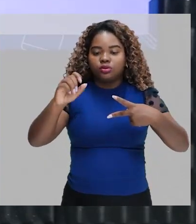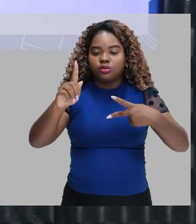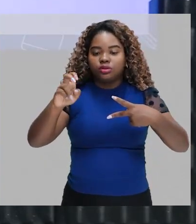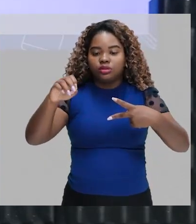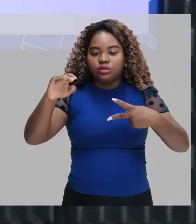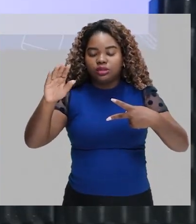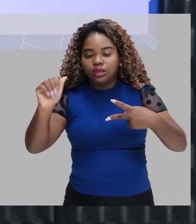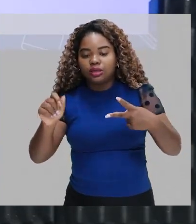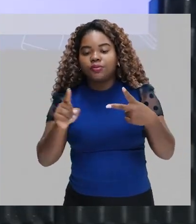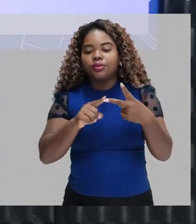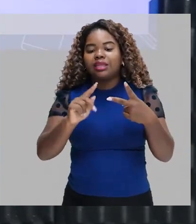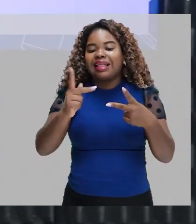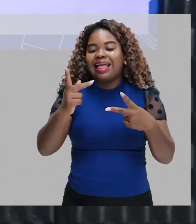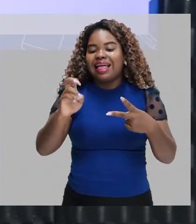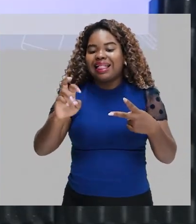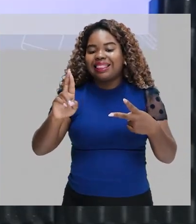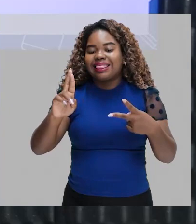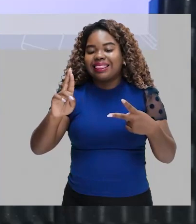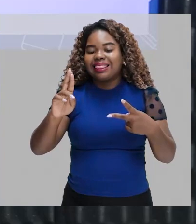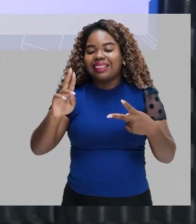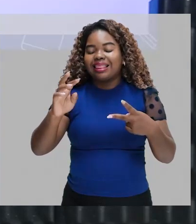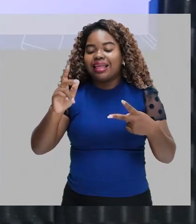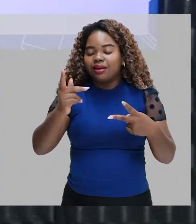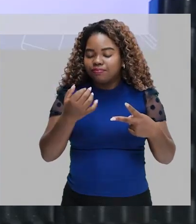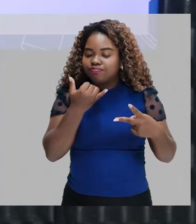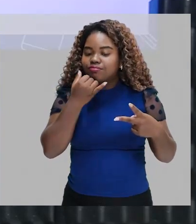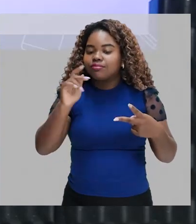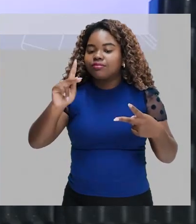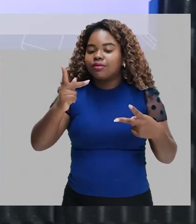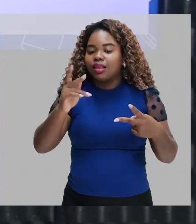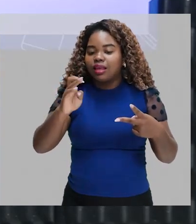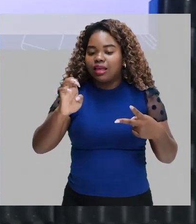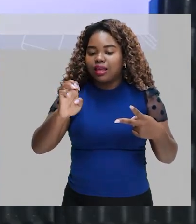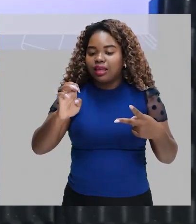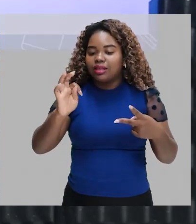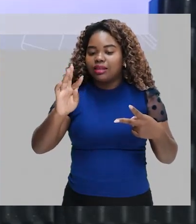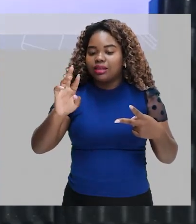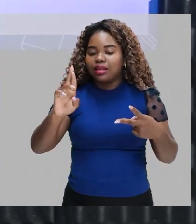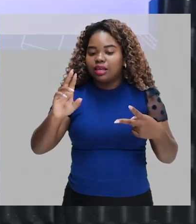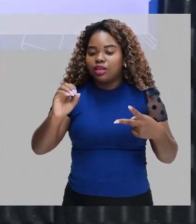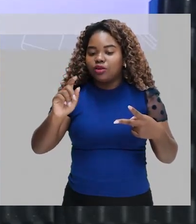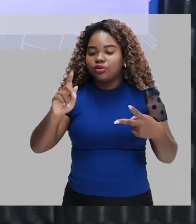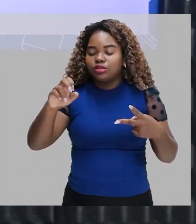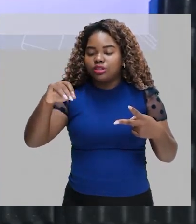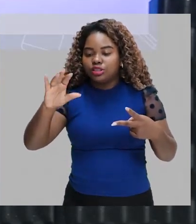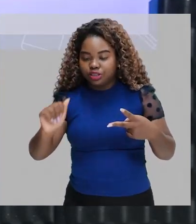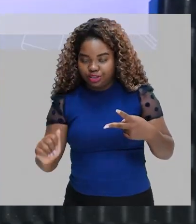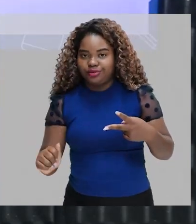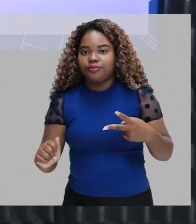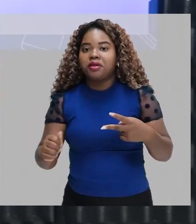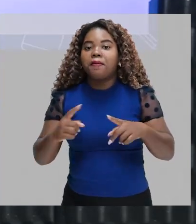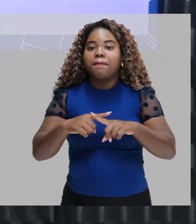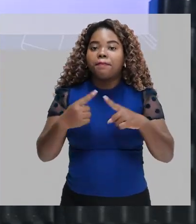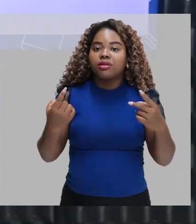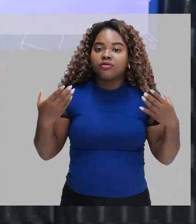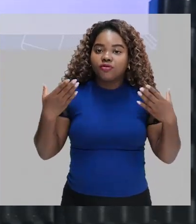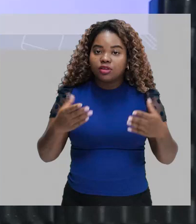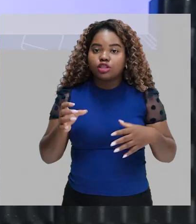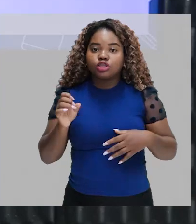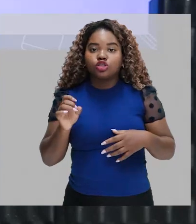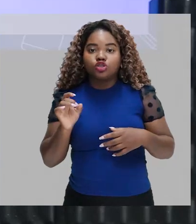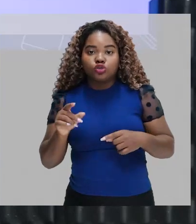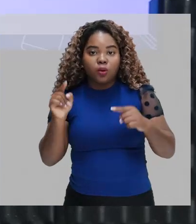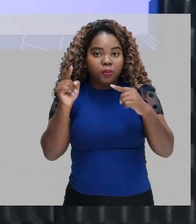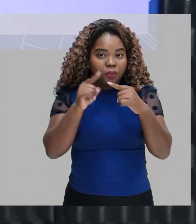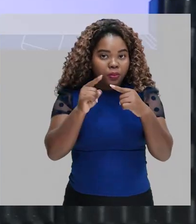misturas homogêneas, elas vão receber um nome em particular. Vão ser chamadas de